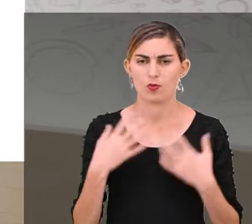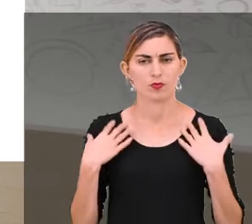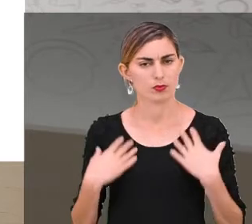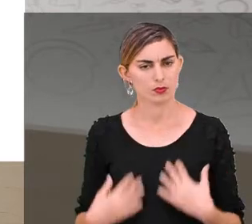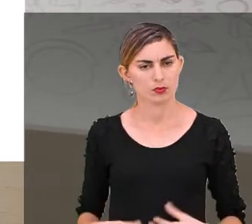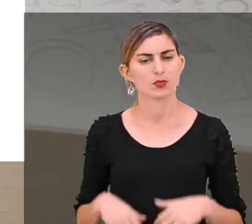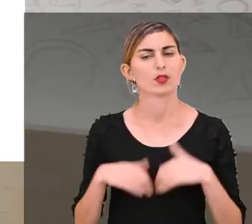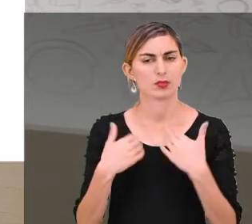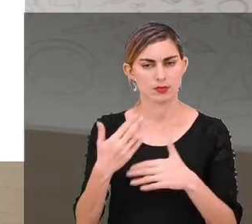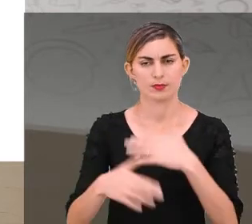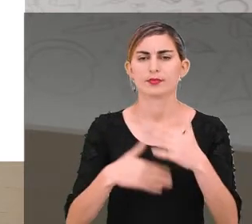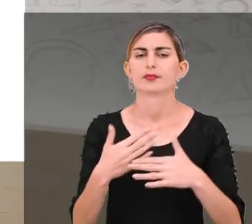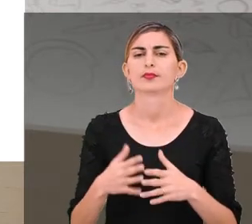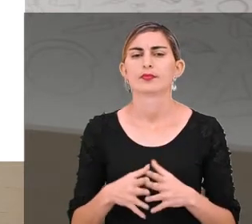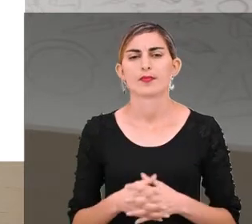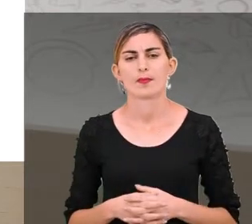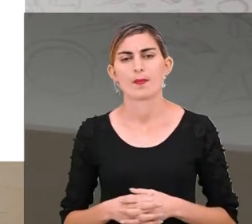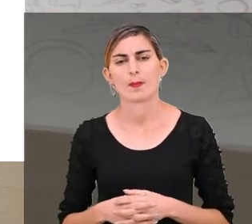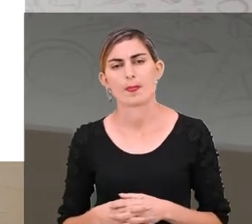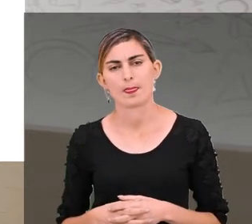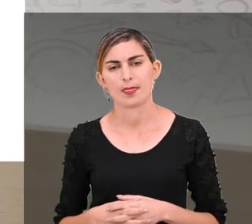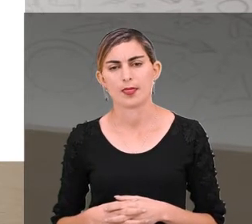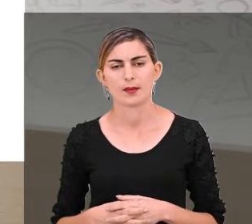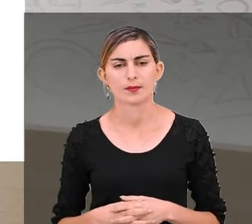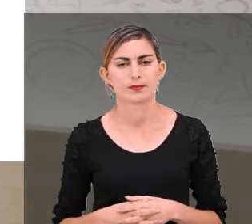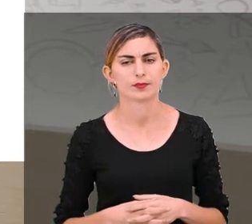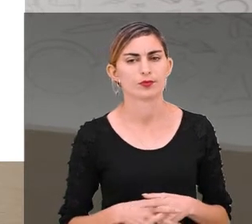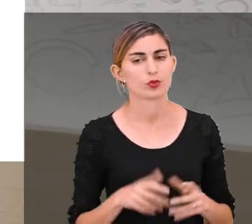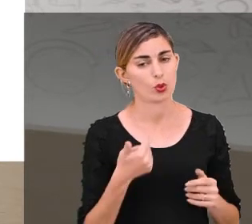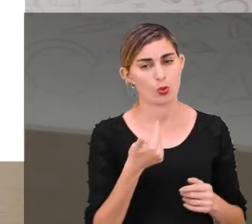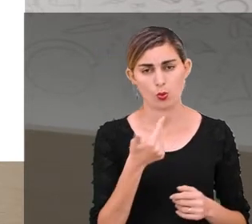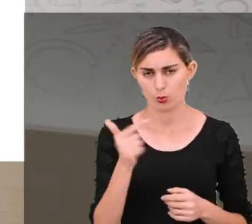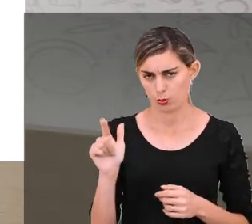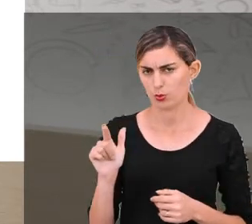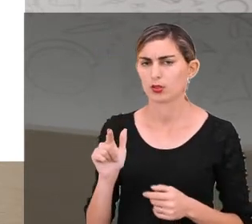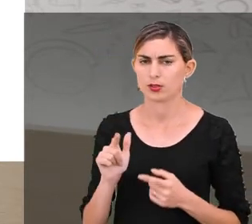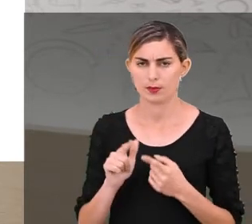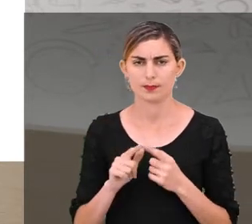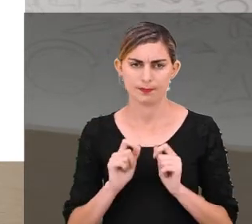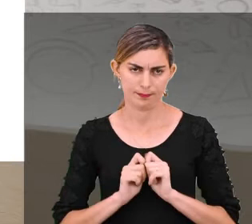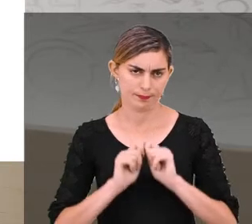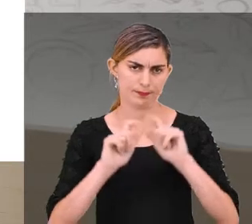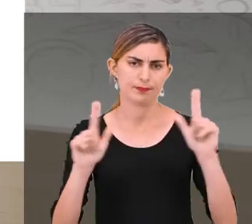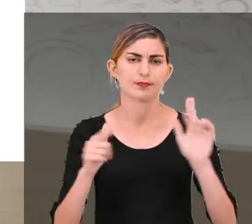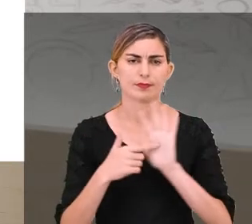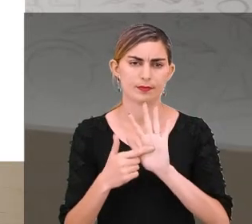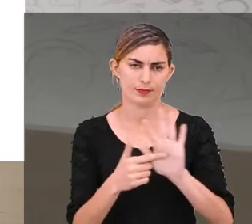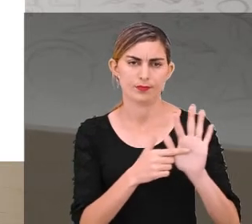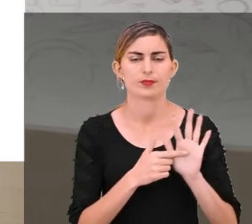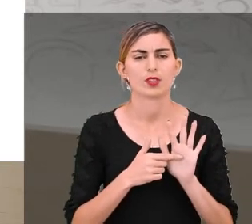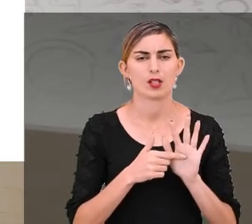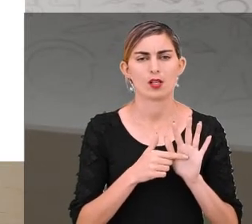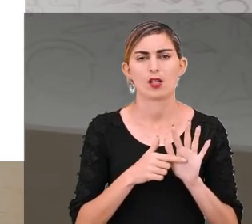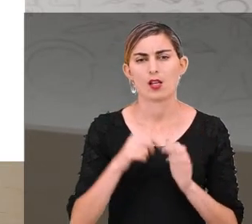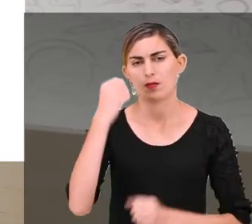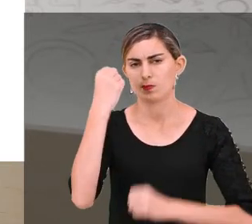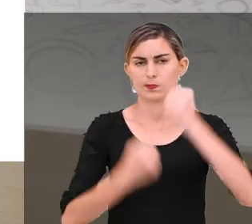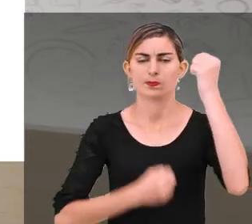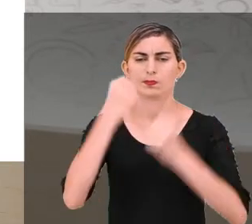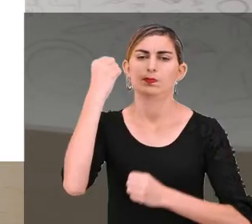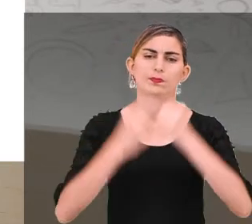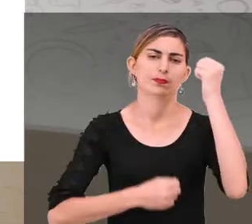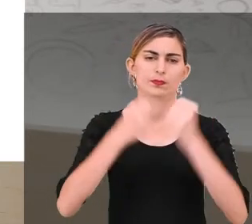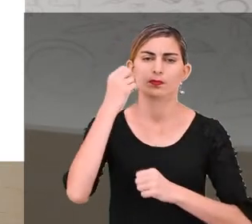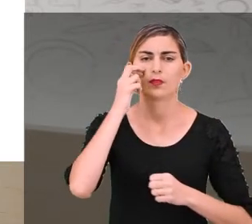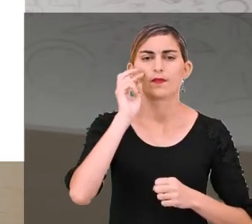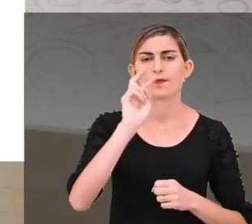uso, né? E assim sucessivamente. Uma outra situação que eu trago aqui para você é o caso da